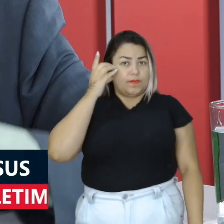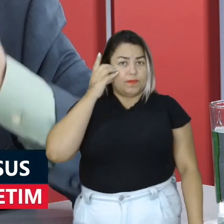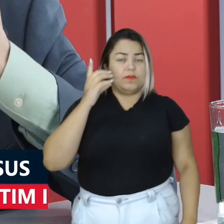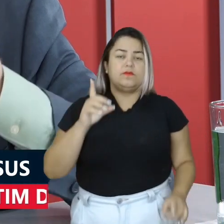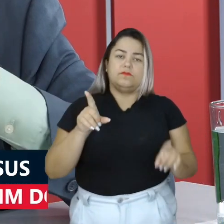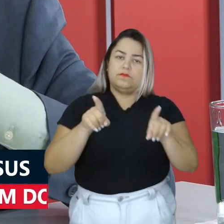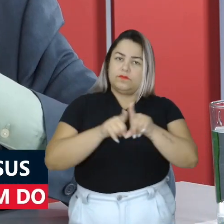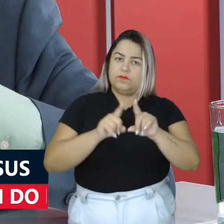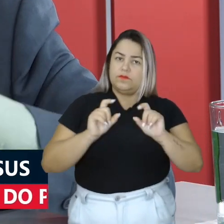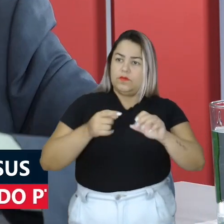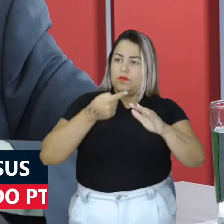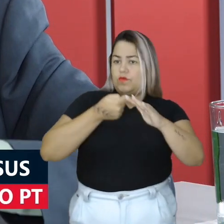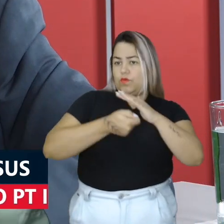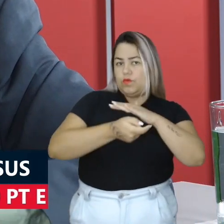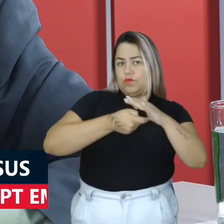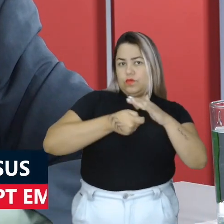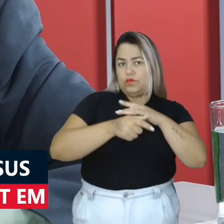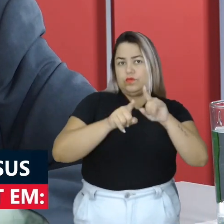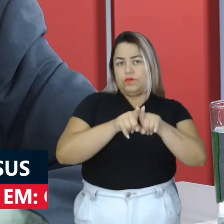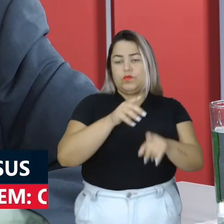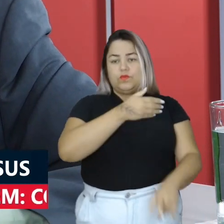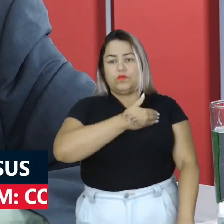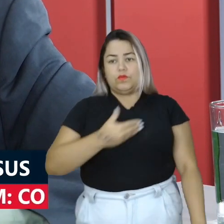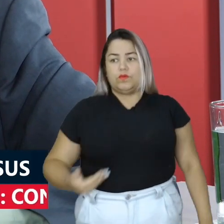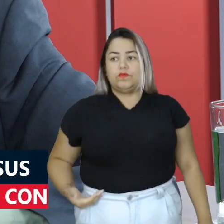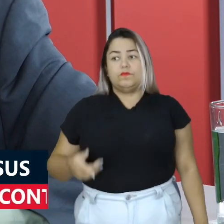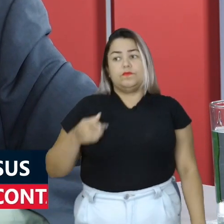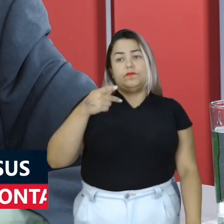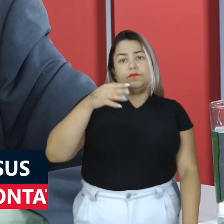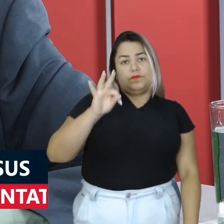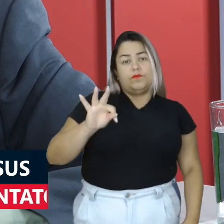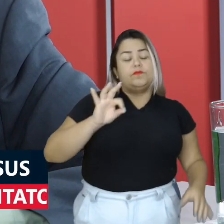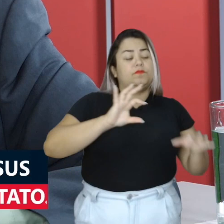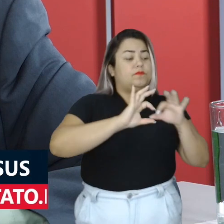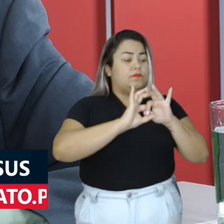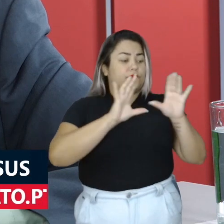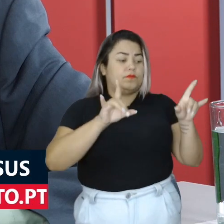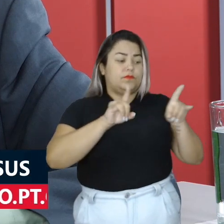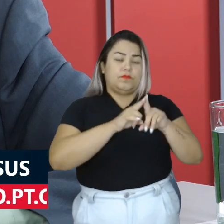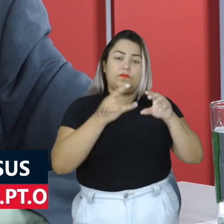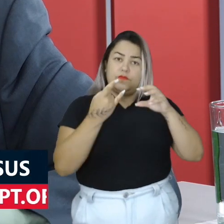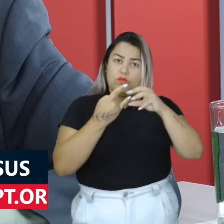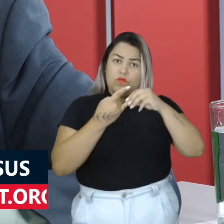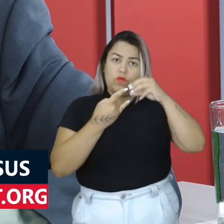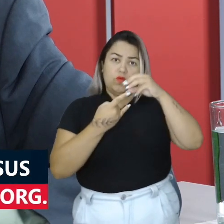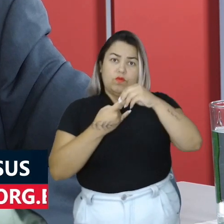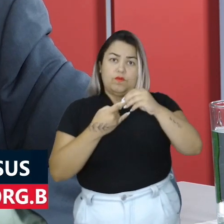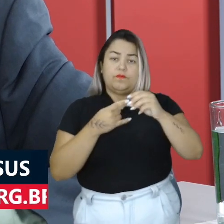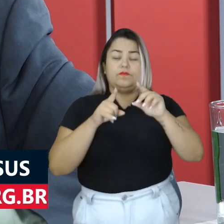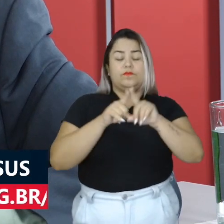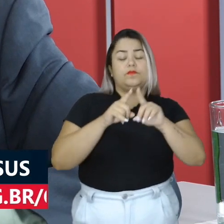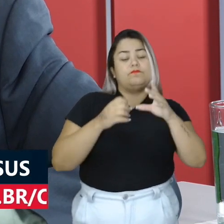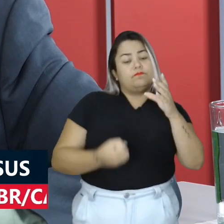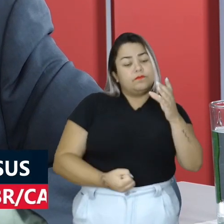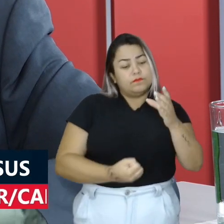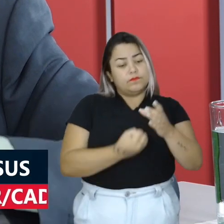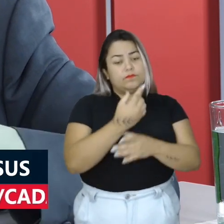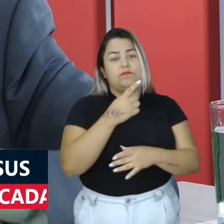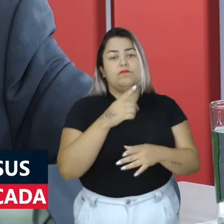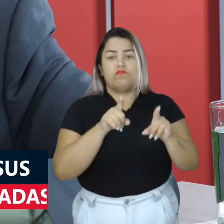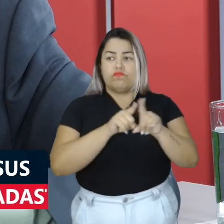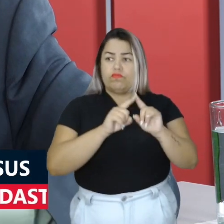Esses investimentos que foram feitos nos governos do PT que permitiram que a Fiocruz e o Butantan criassem a capacidade instalada,